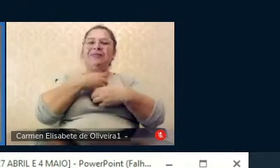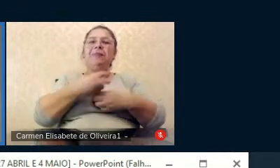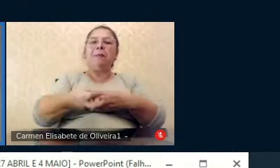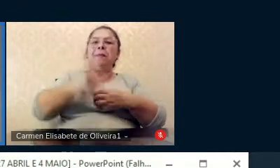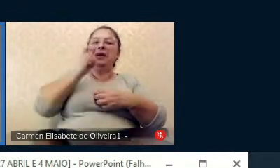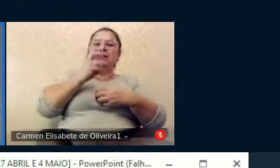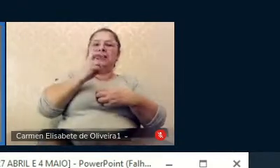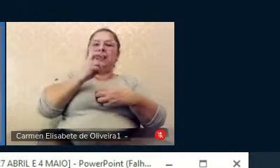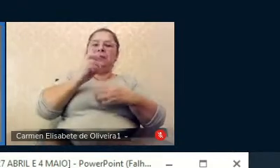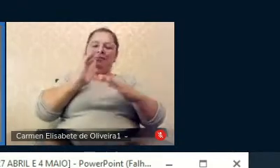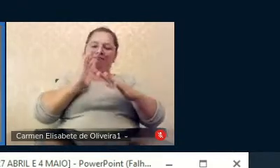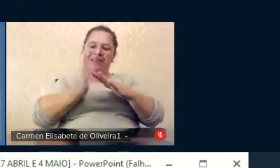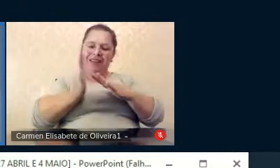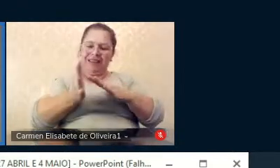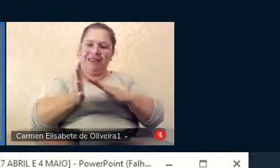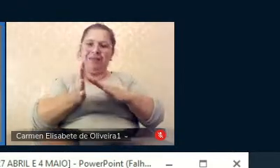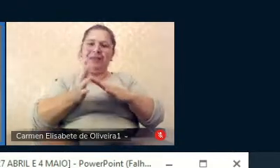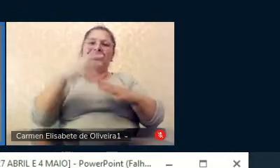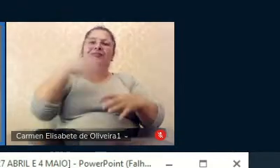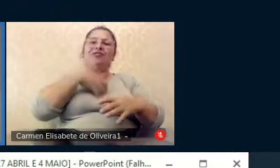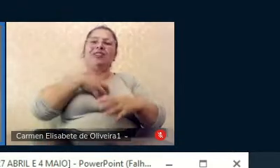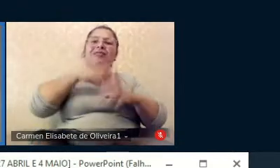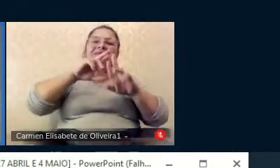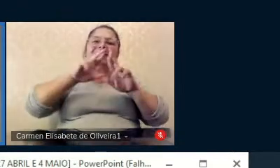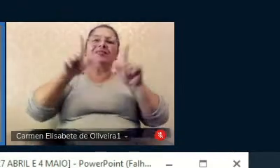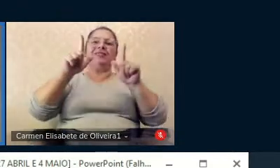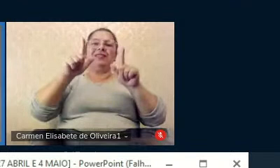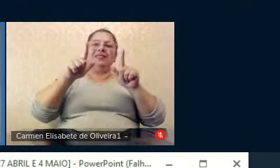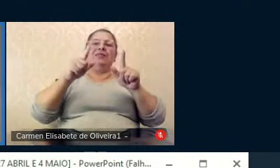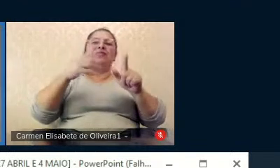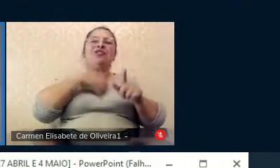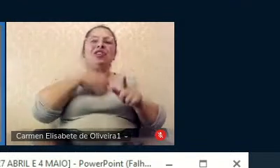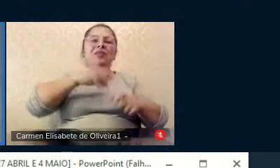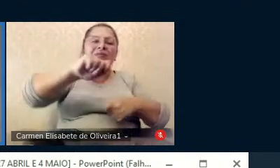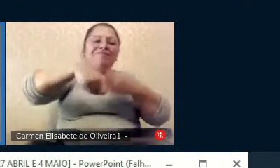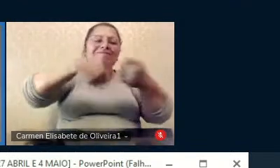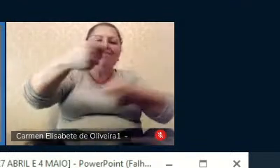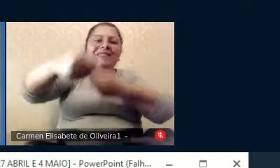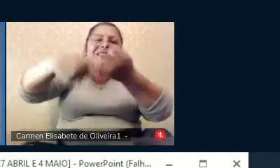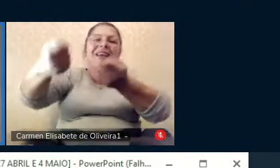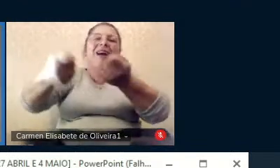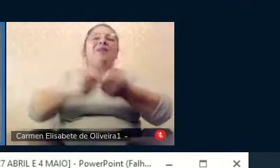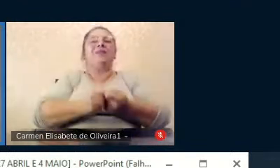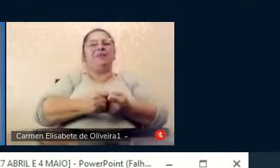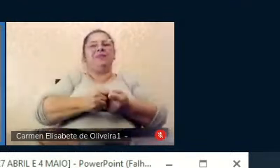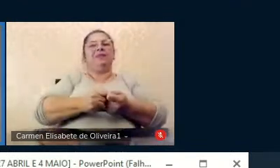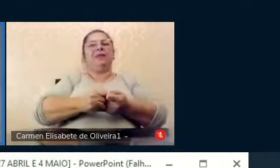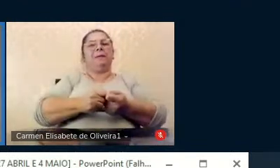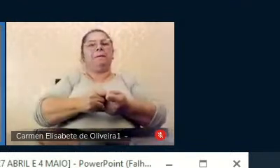na Libras, nas narrativas sinalizadas, na literatura sinalizada,